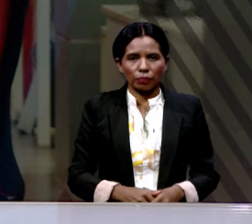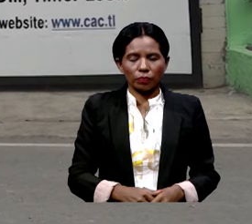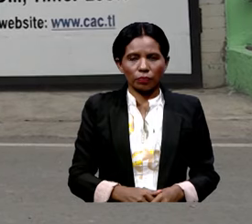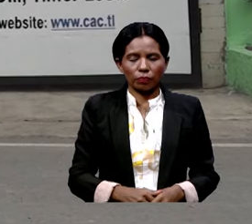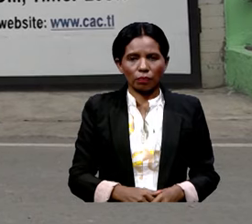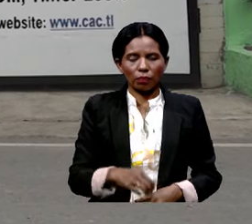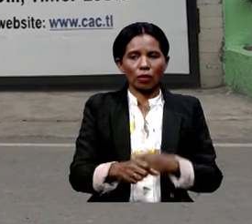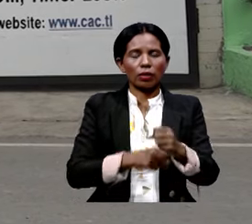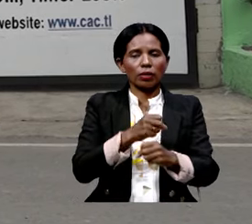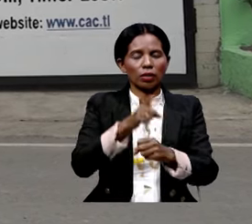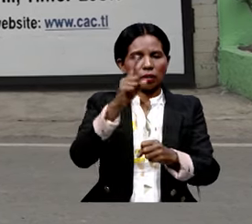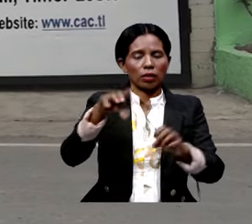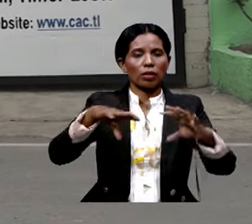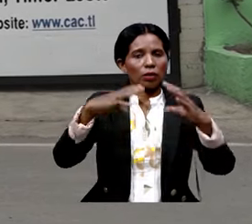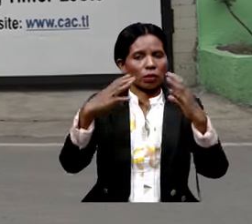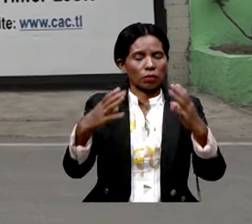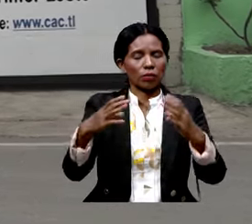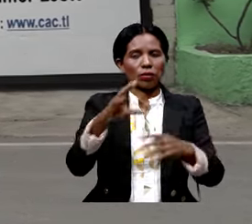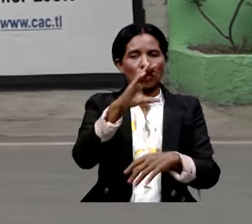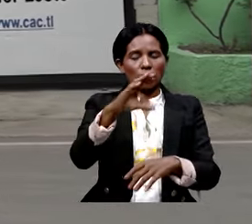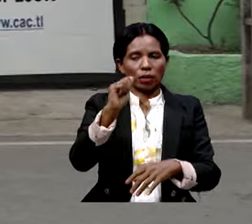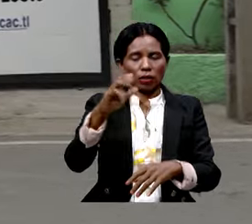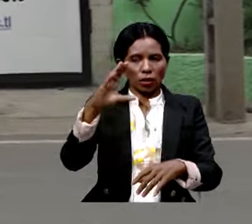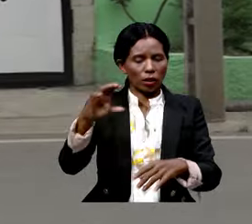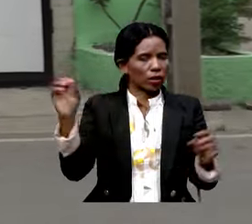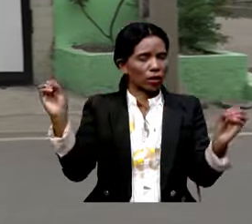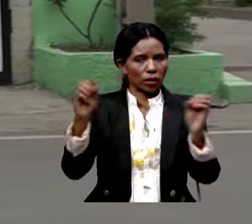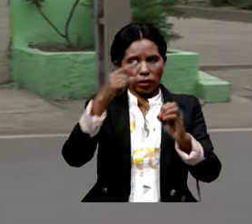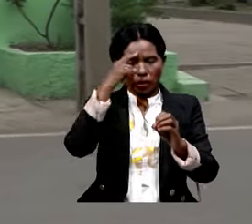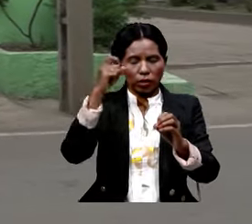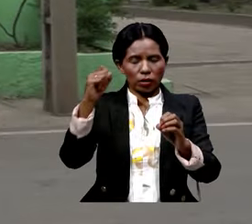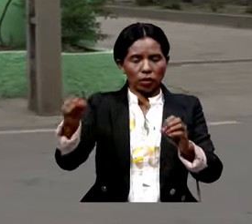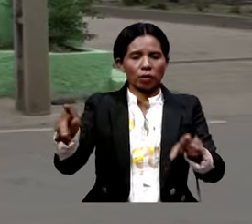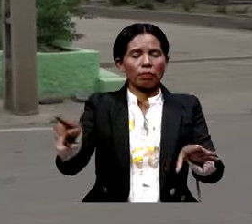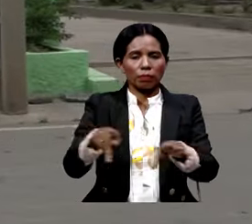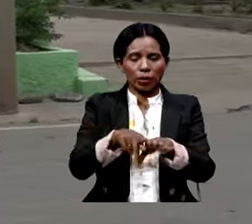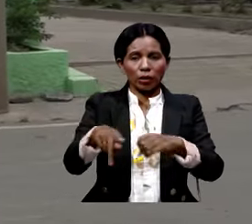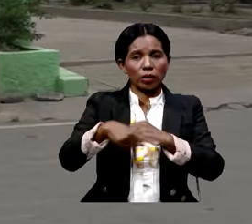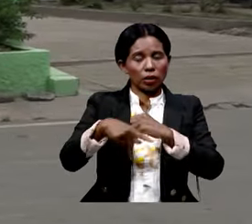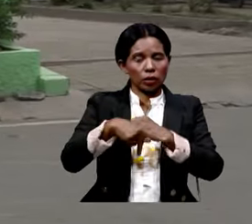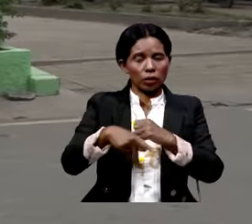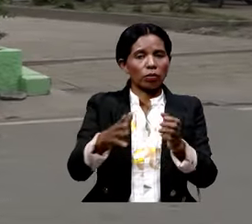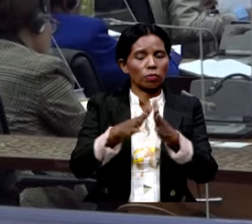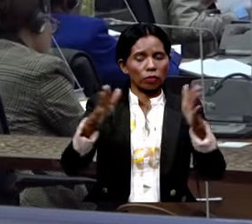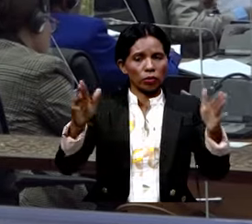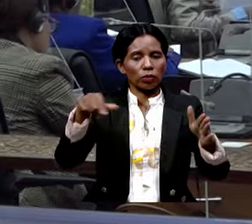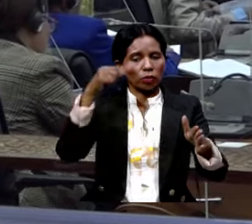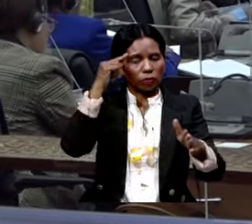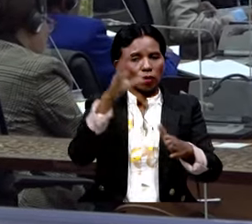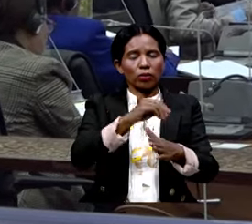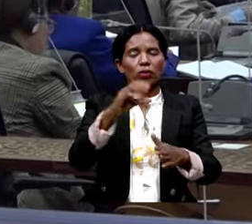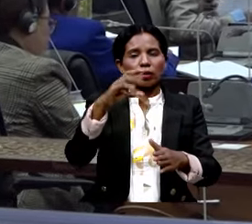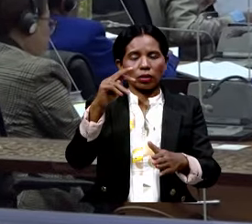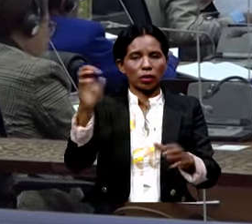Durante a tirania da RECI, Comissão Anticorrupção, lei a comissário, tamba, bancada oposição fretalino, bancada governo, a CNRT, lei